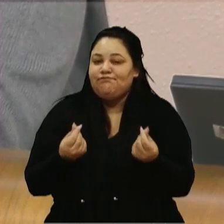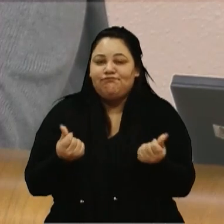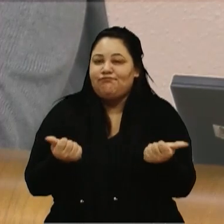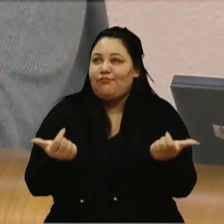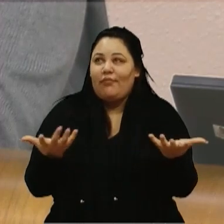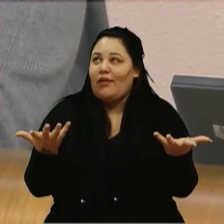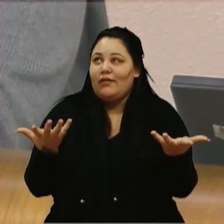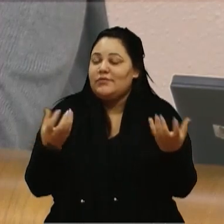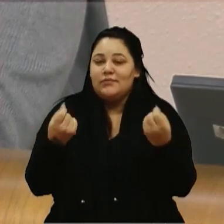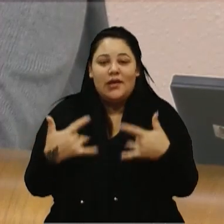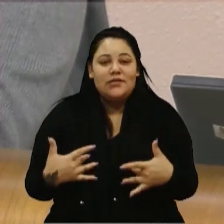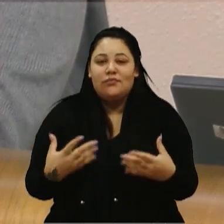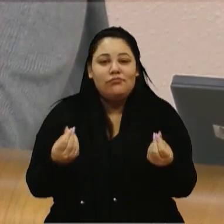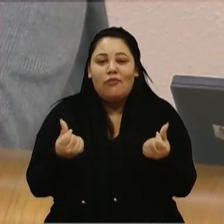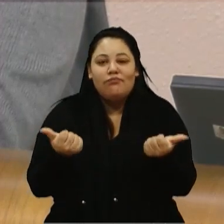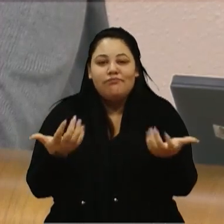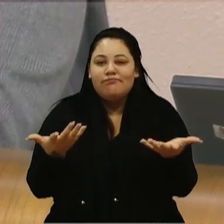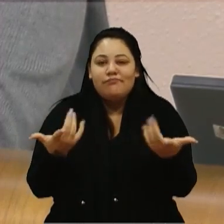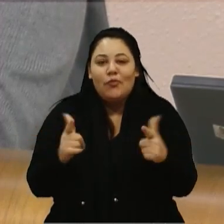coisas, entendeu?